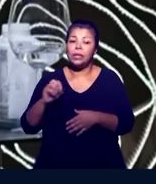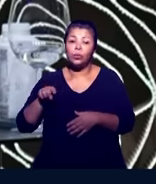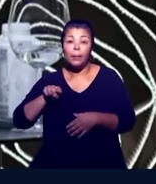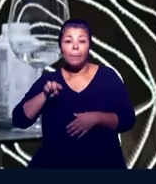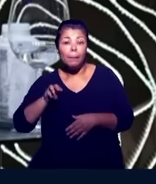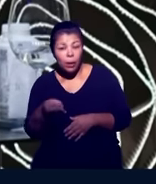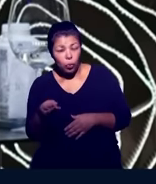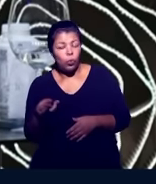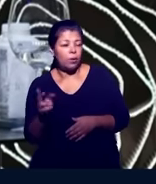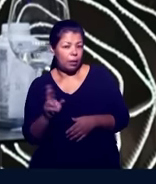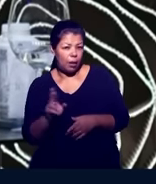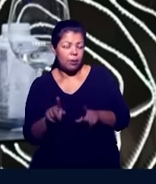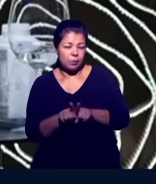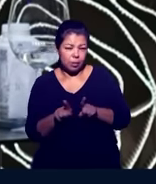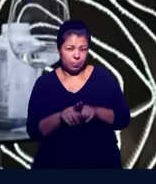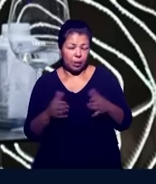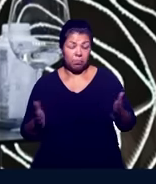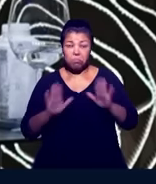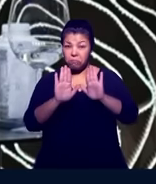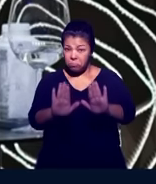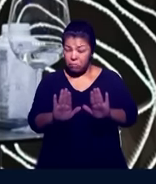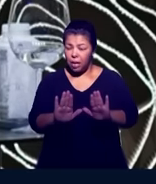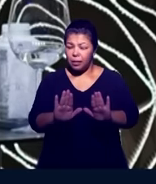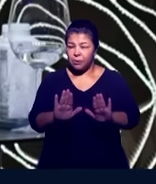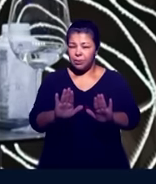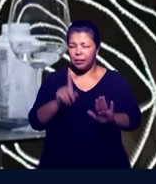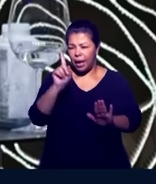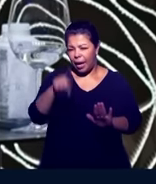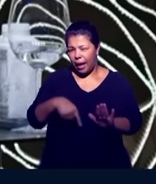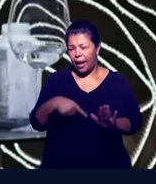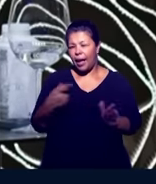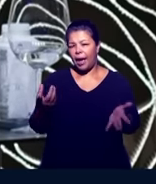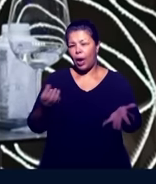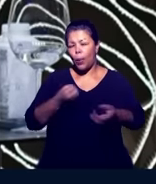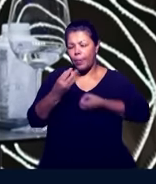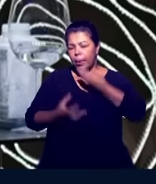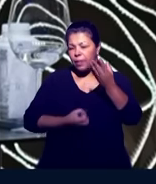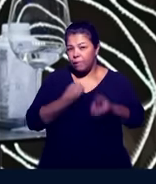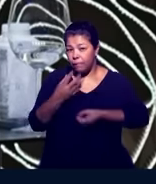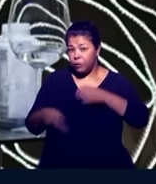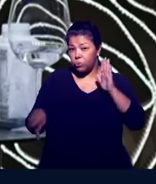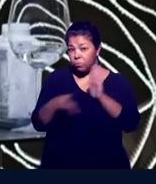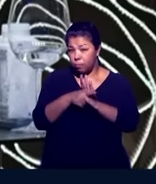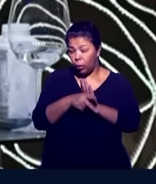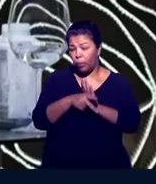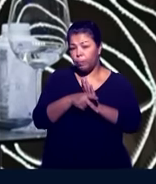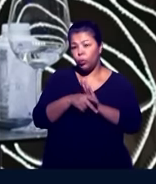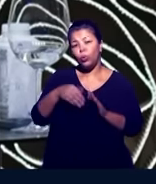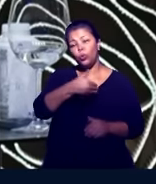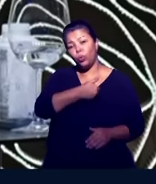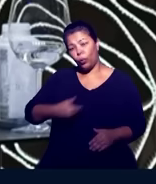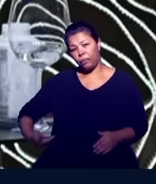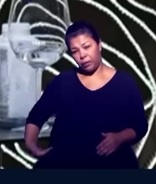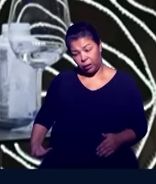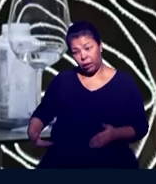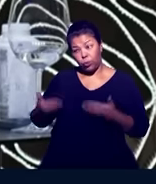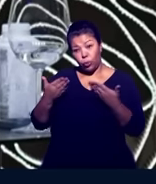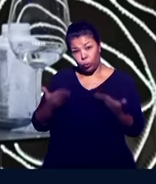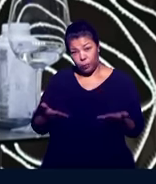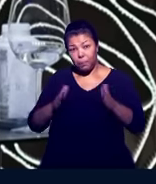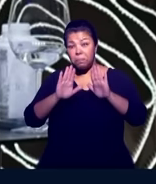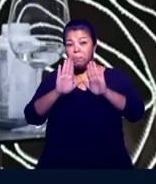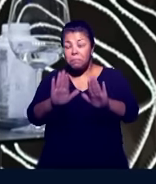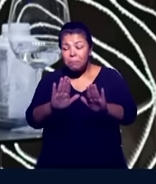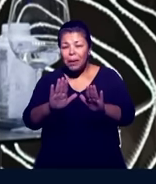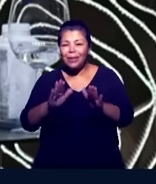nacional caso a caso é um benefício criado por um governador e que afeta a base